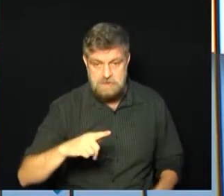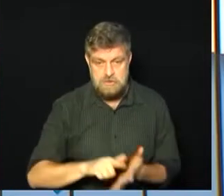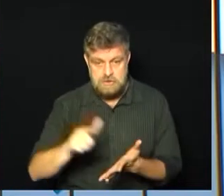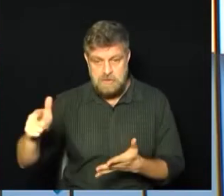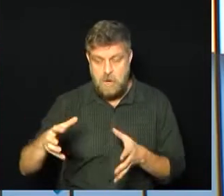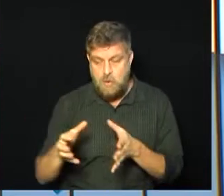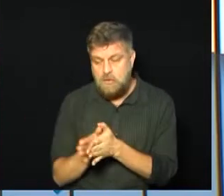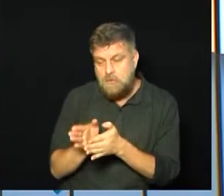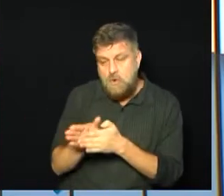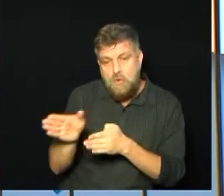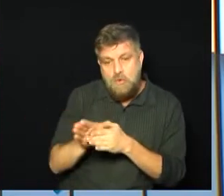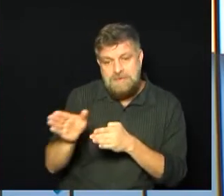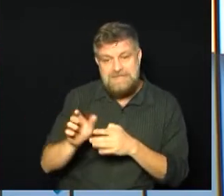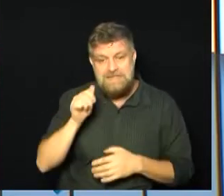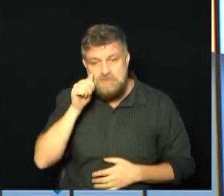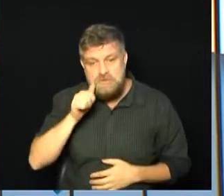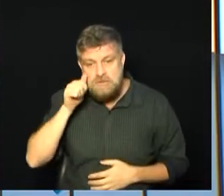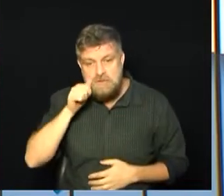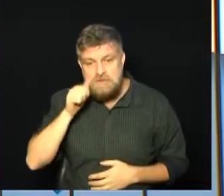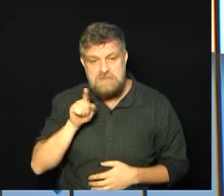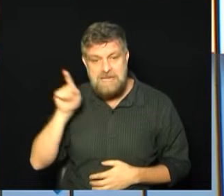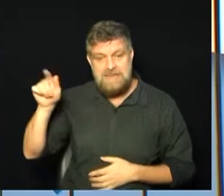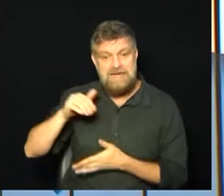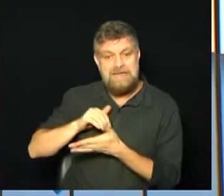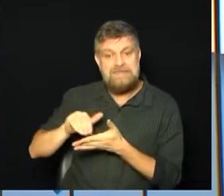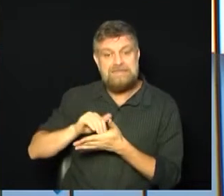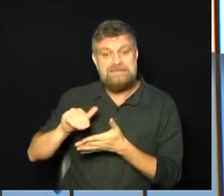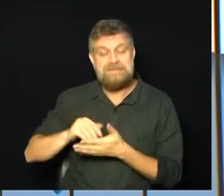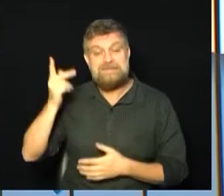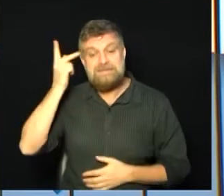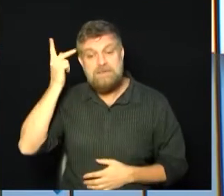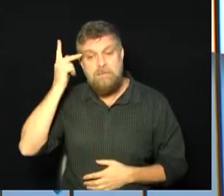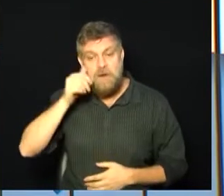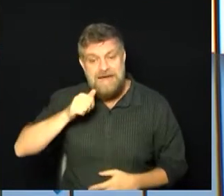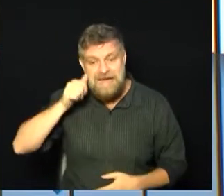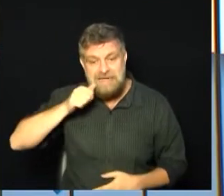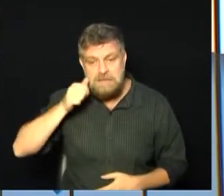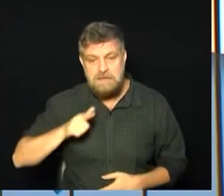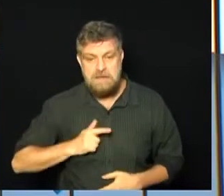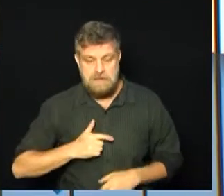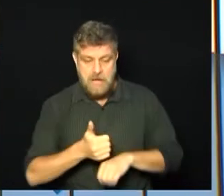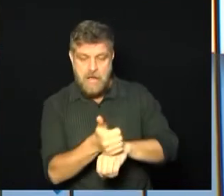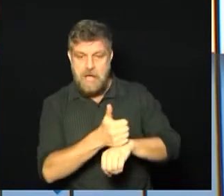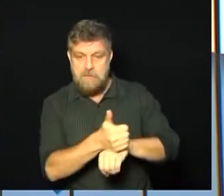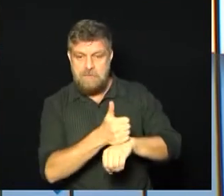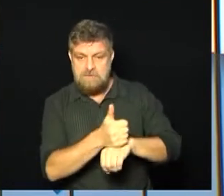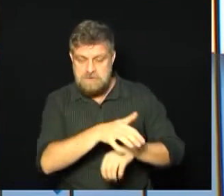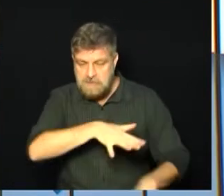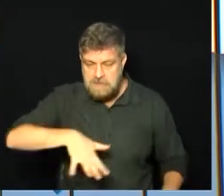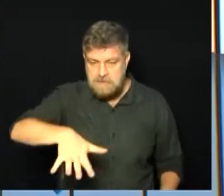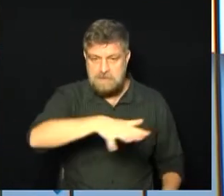Conselho Regional de Odontologia de São Paulo, que tem como objetivo reconhecer o trabalho de profissionais da